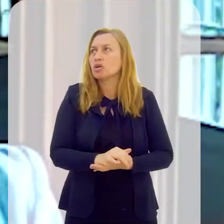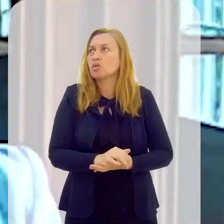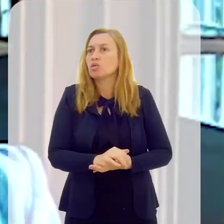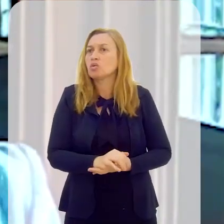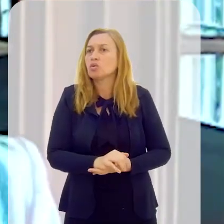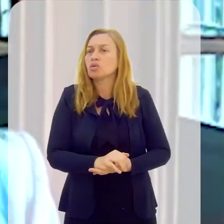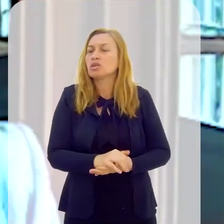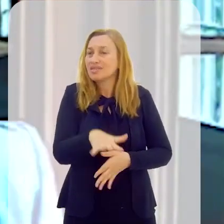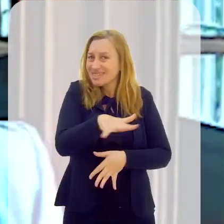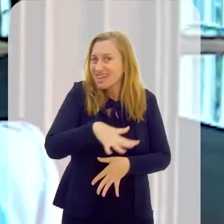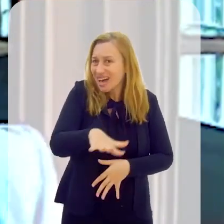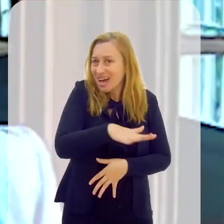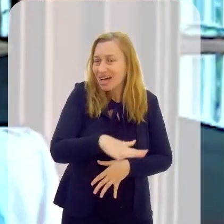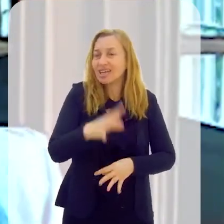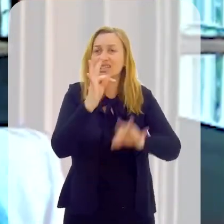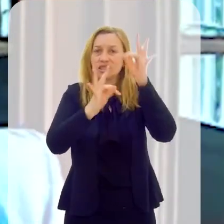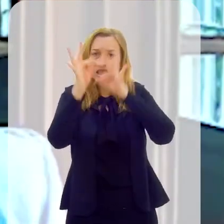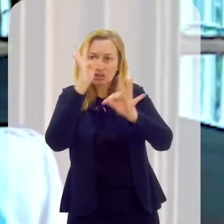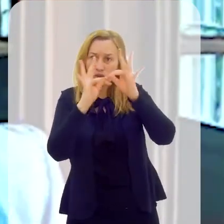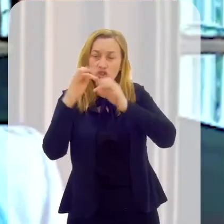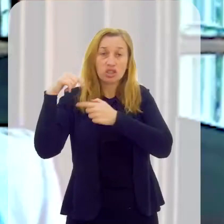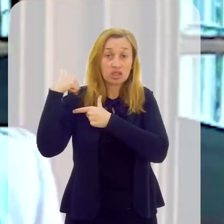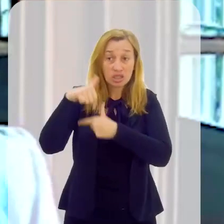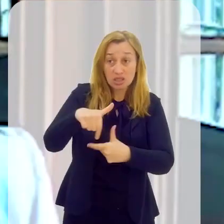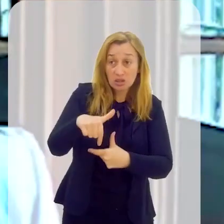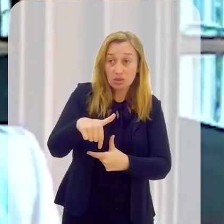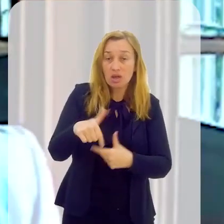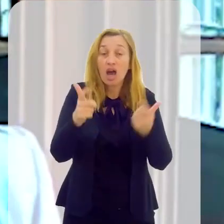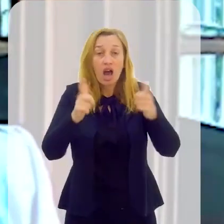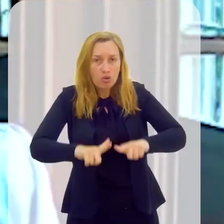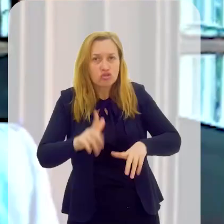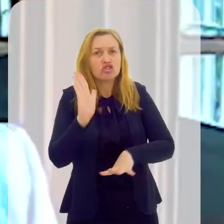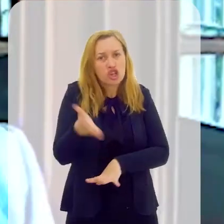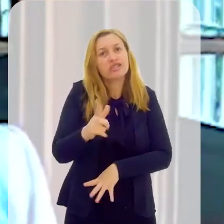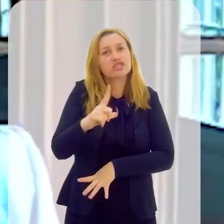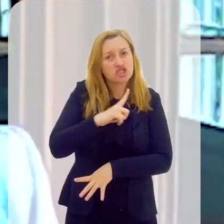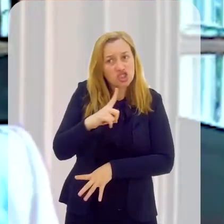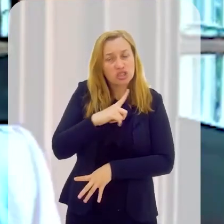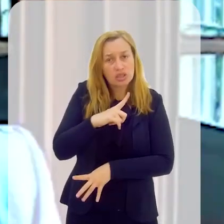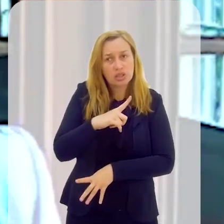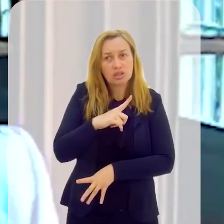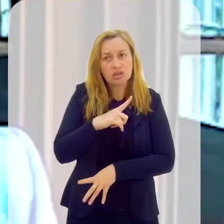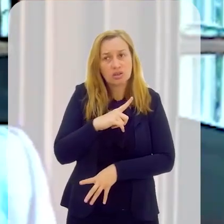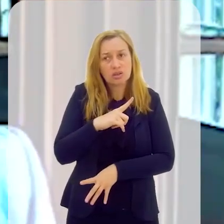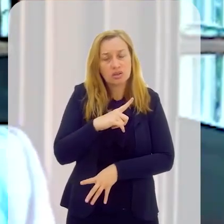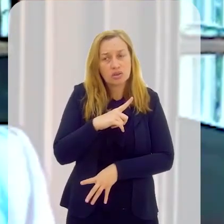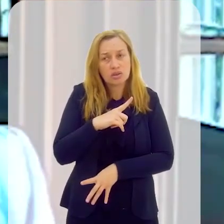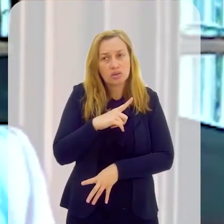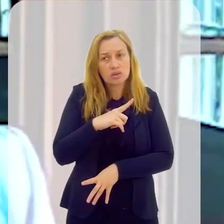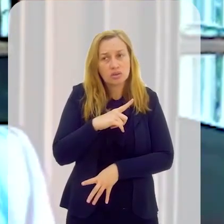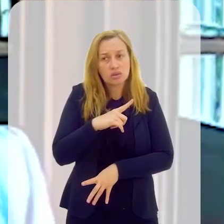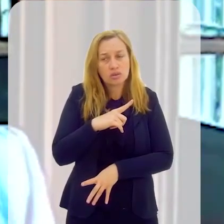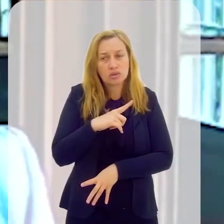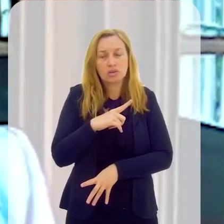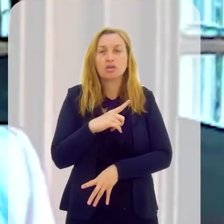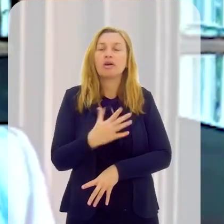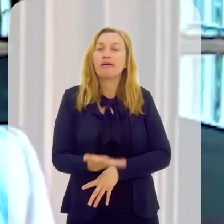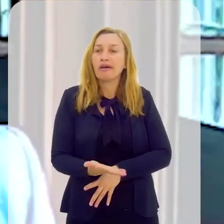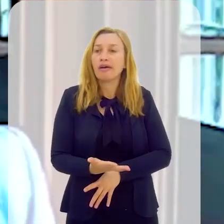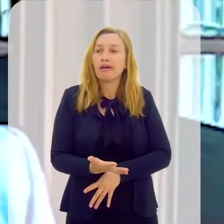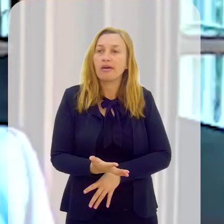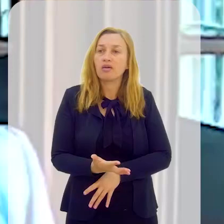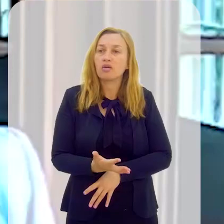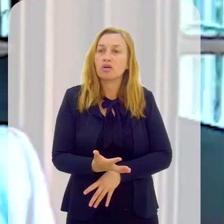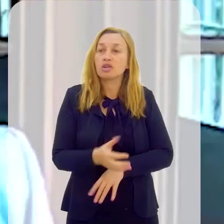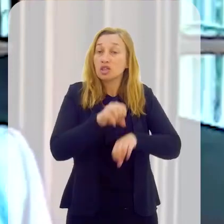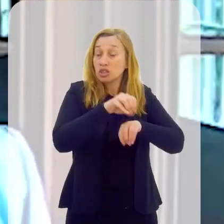educação, eu fiz exatamente nessa área de tecnologia educacional, onde já existia o ensino remoto,